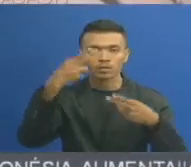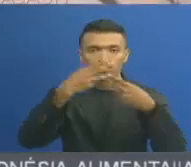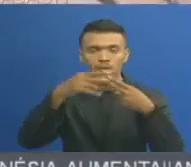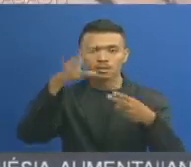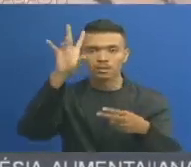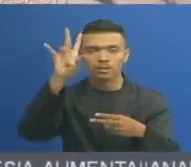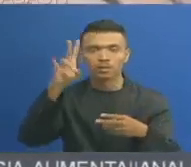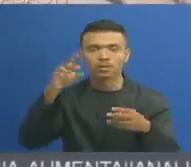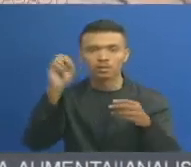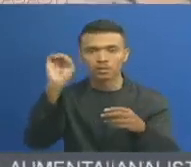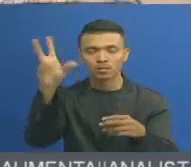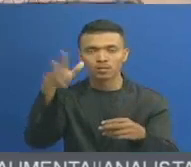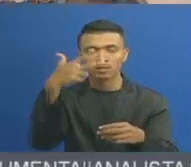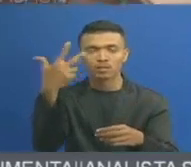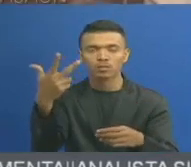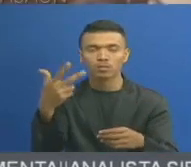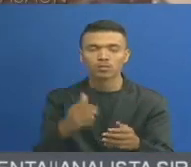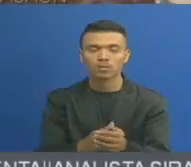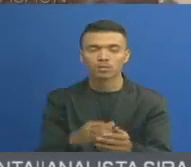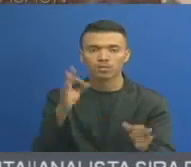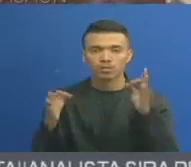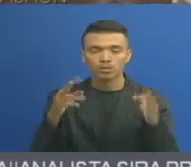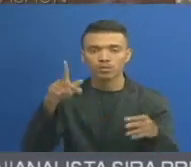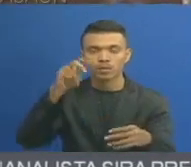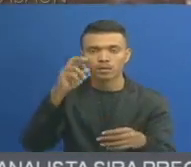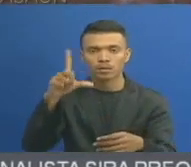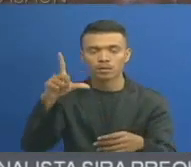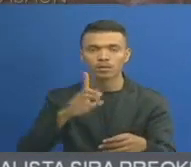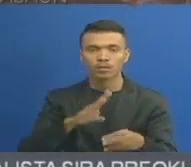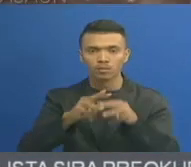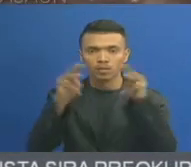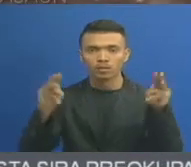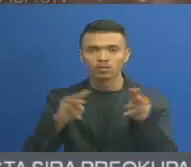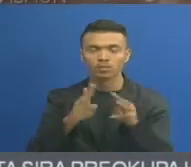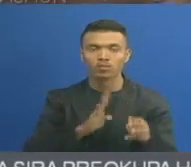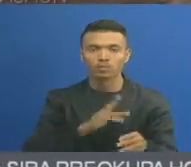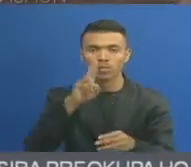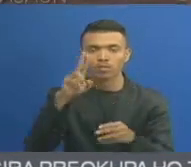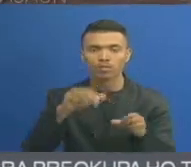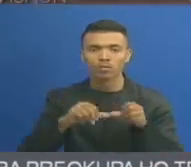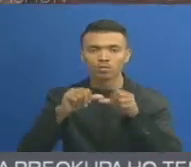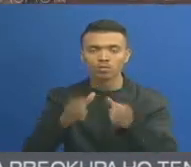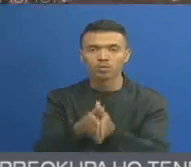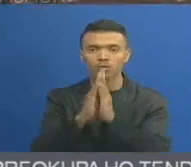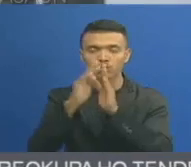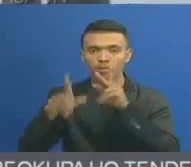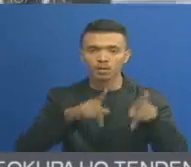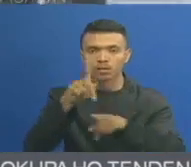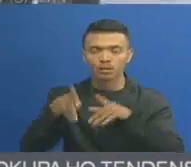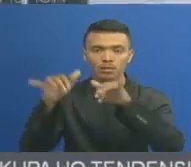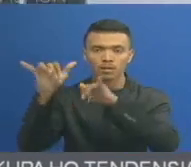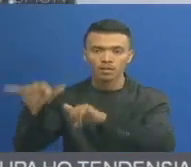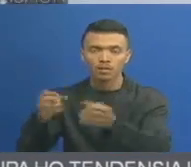7 Cúbico Sanolo Racintolu. Nunemos comandante PNTL município Baucau continua apela ba população de Behela e a